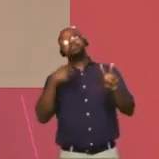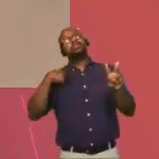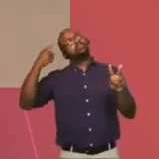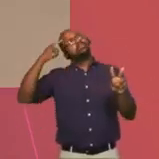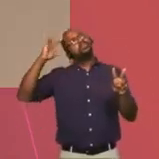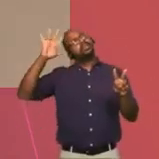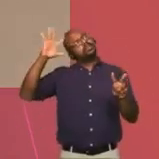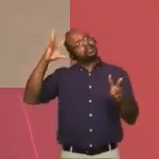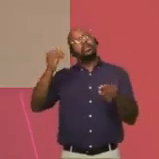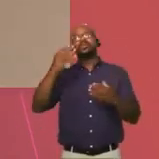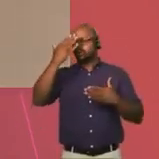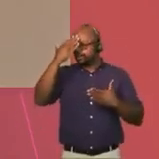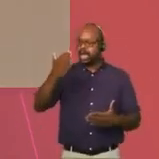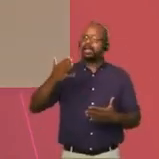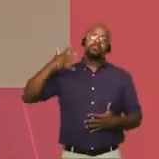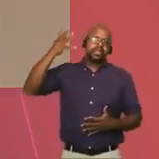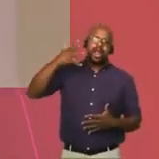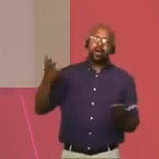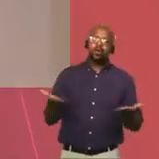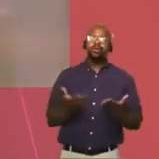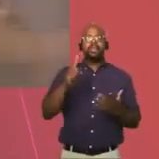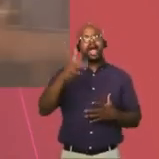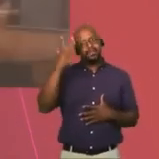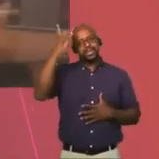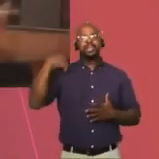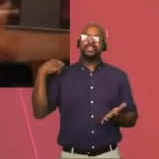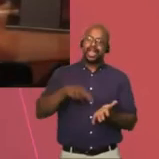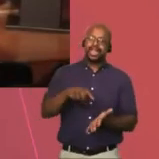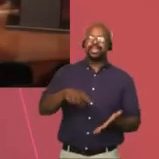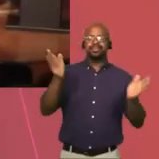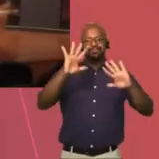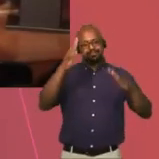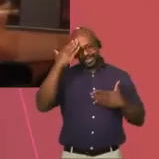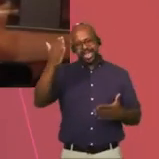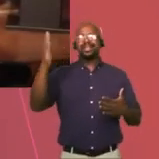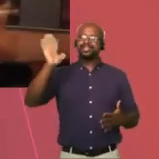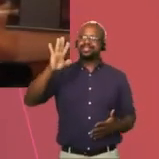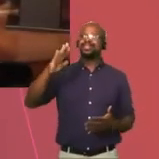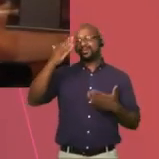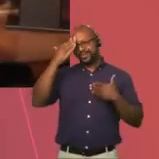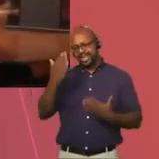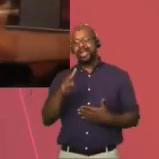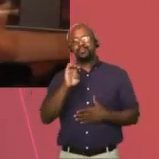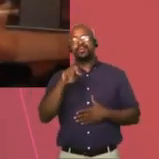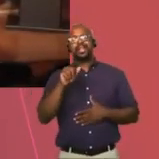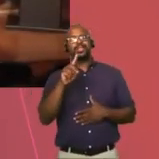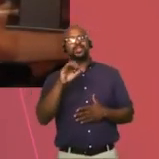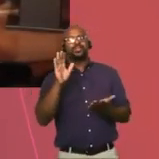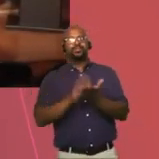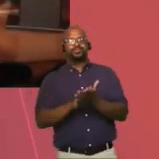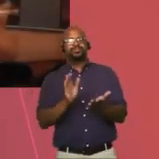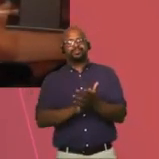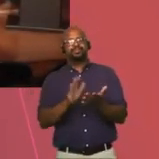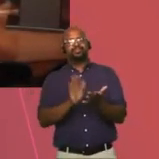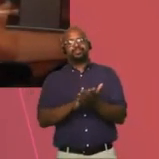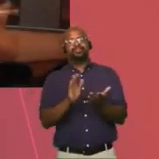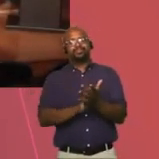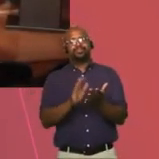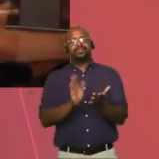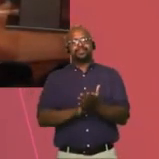refletindo muito muito obrigado pela o pessoal Ela está aí aqui tá obrigado obrigada obrigada quem é